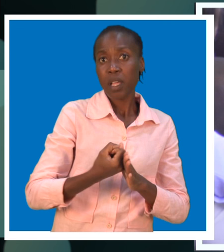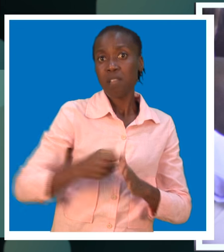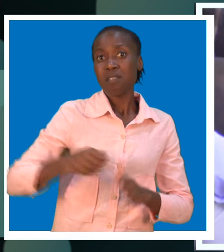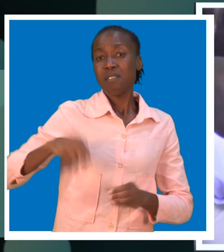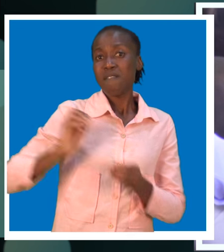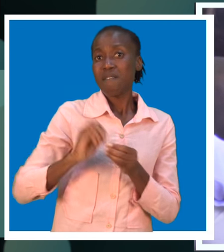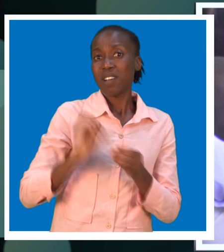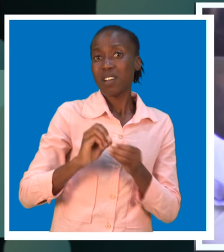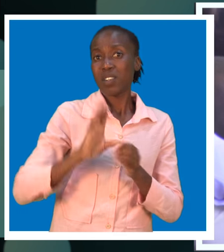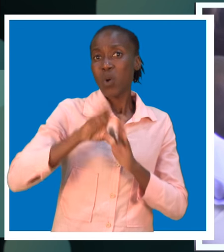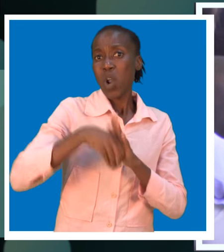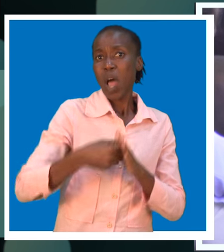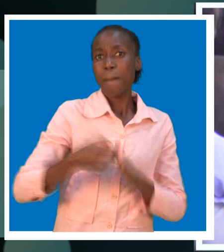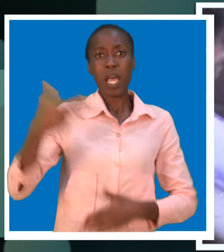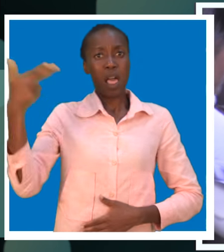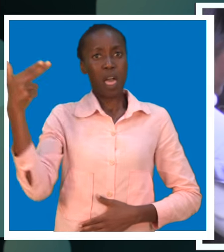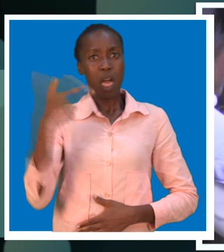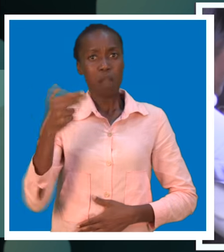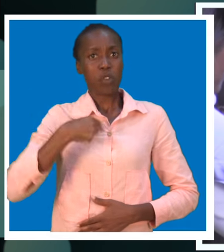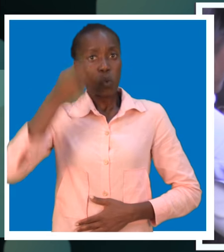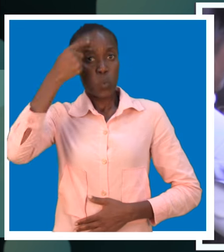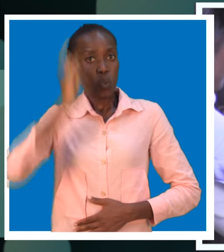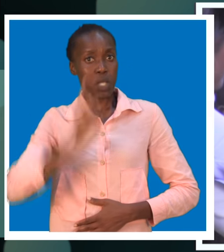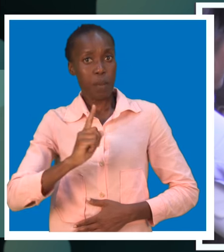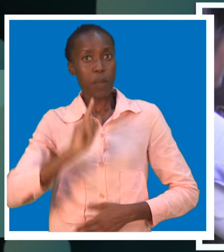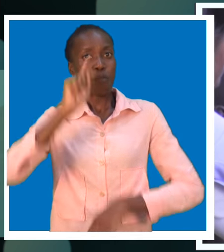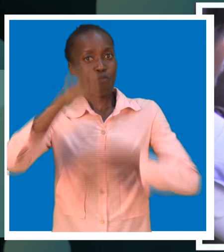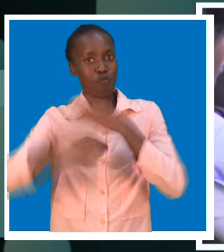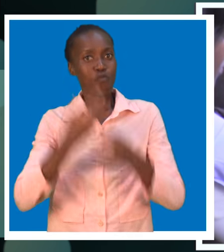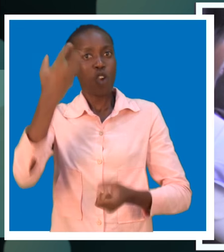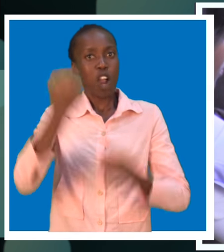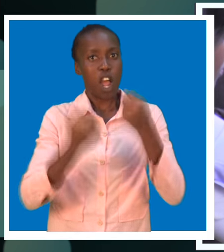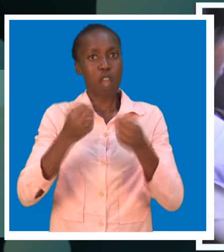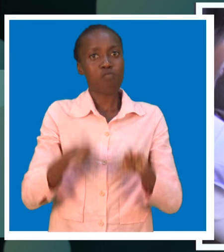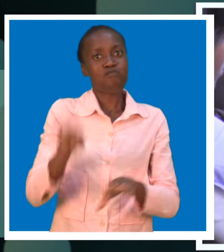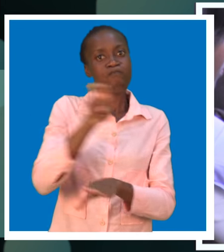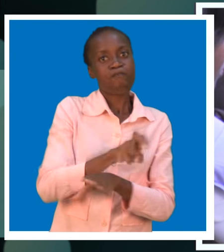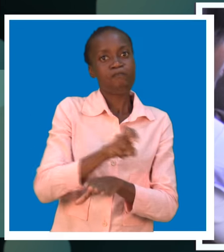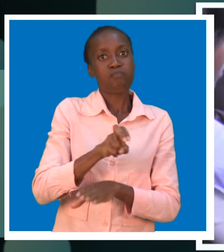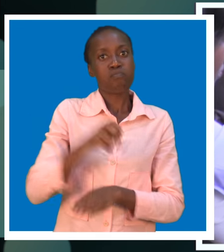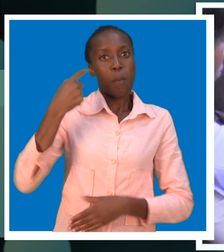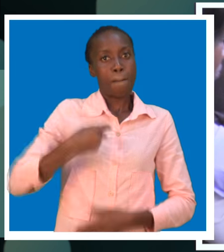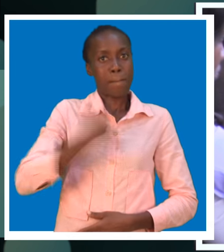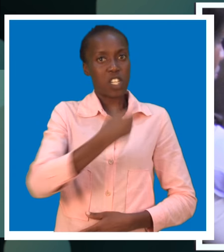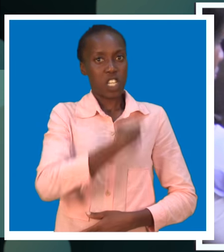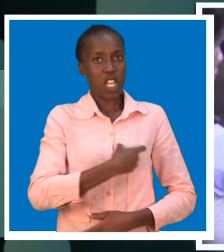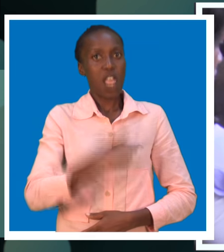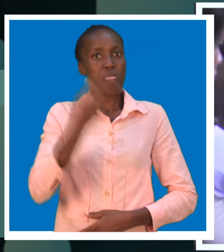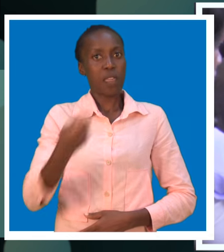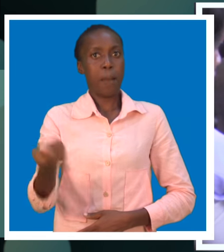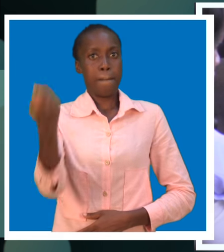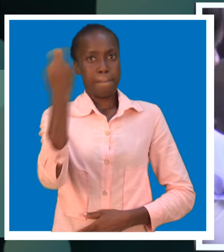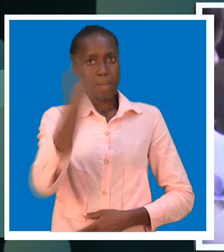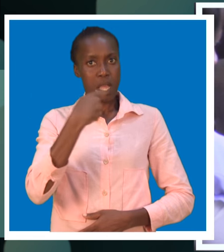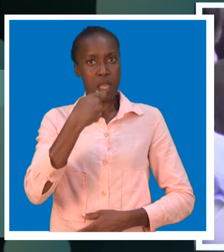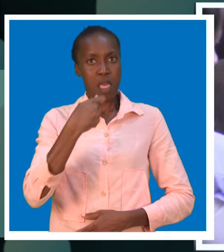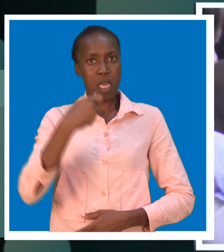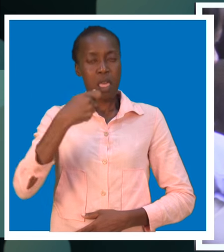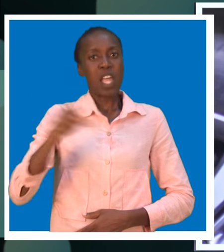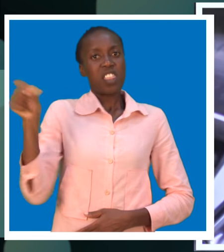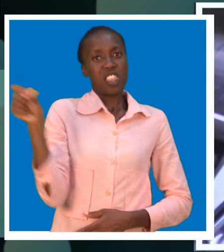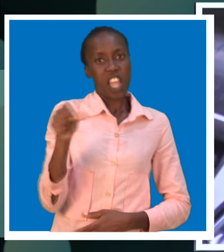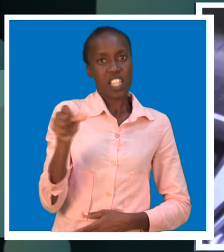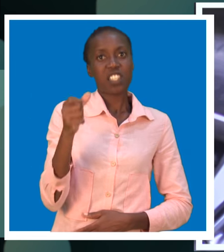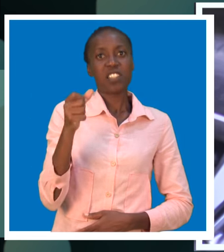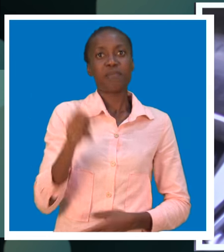andam a roubar com arma, eu não sabia. Então, entraram no meu carro, chegamos no Machacane, eles tiraram o dinheiro, começaram a me dar o era o dinheiro do